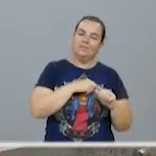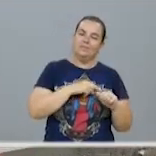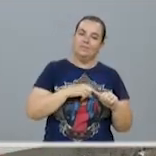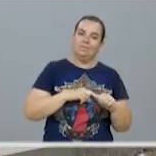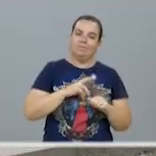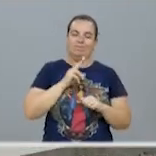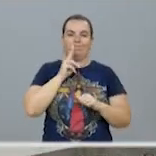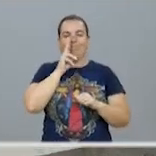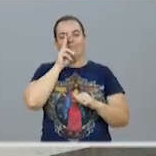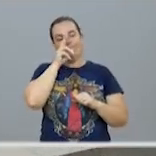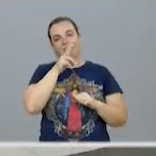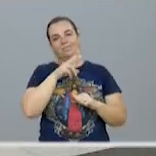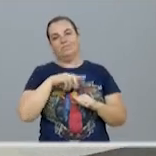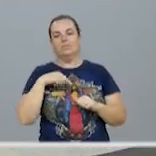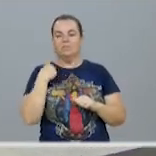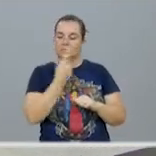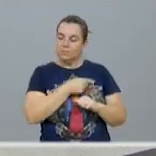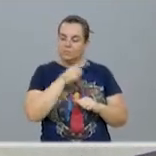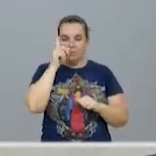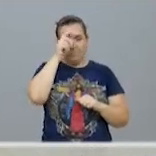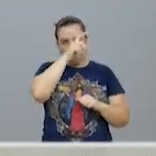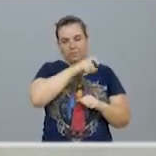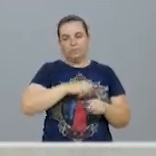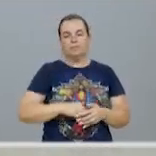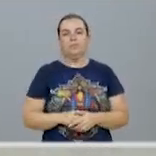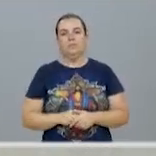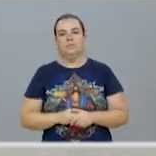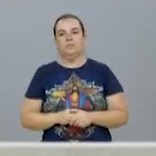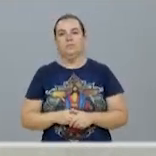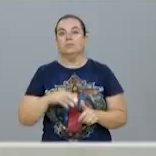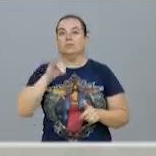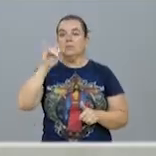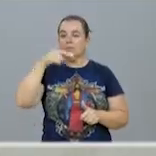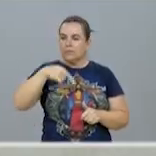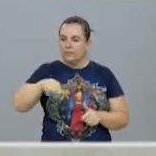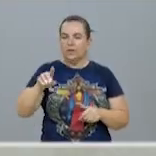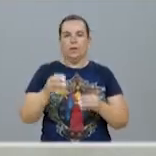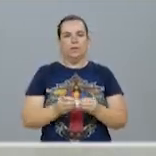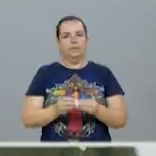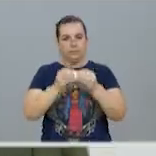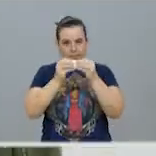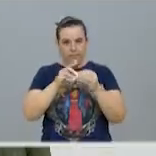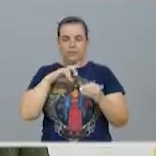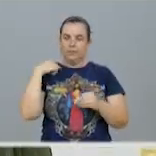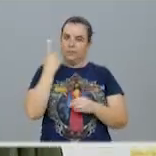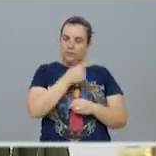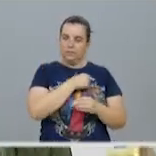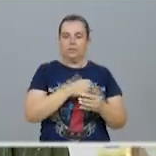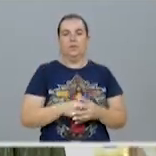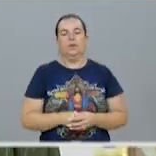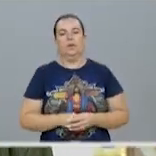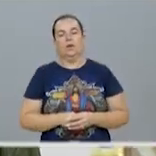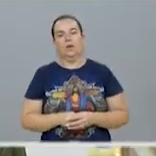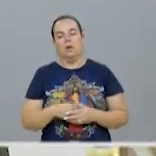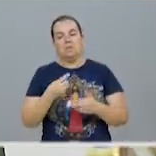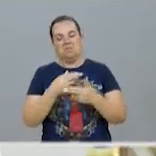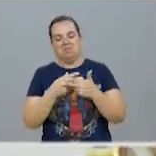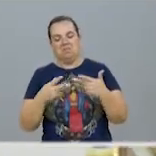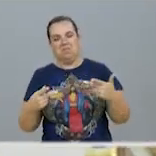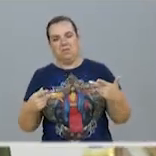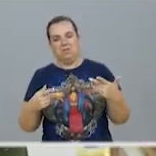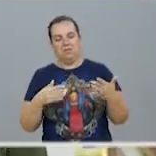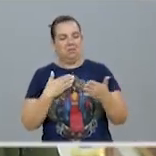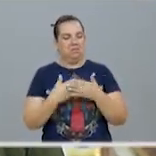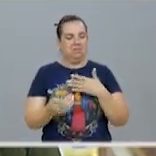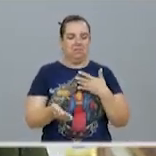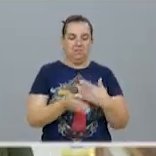entender. Se ir à missa para nós for uma coisa